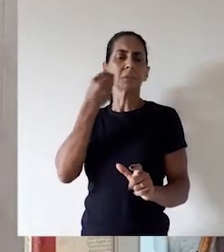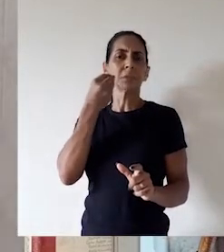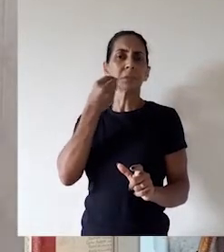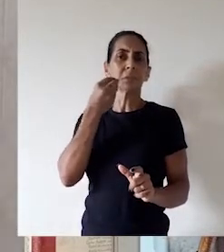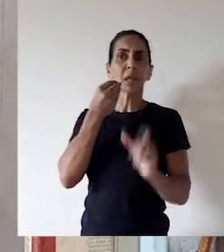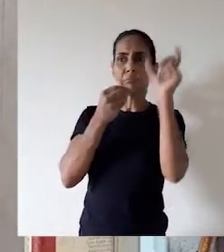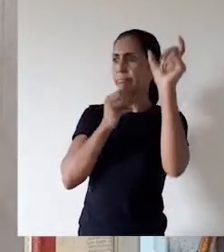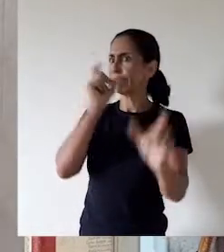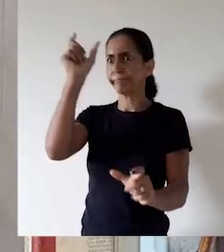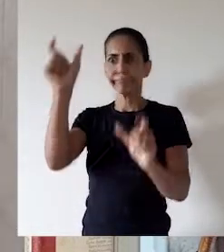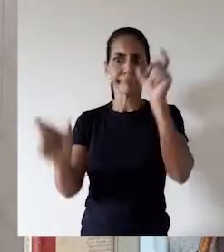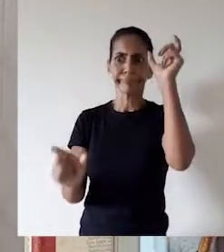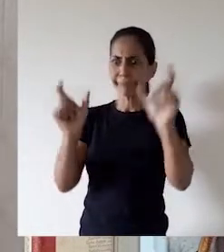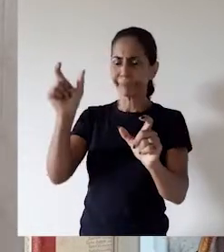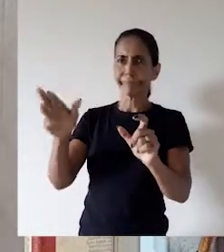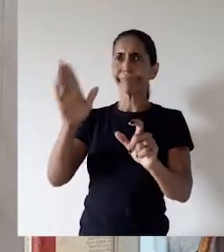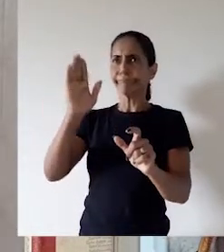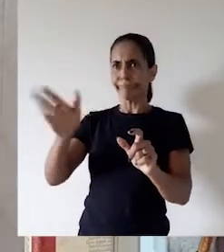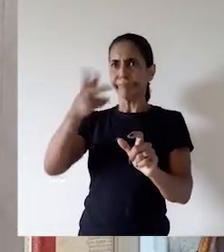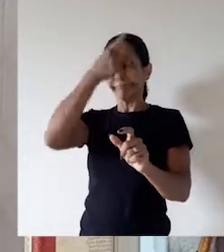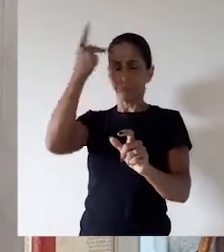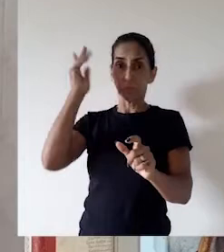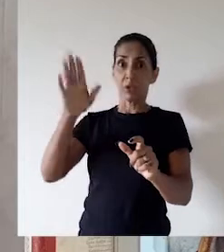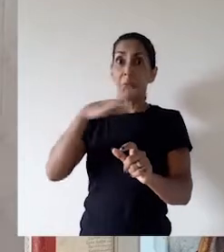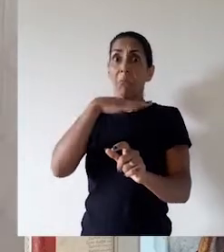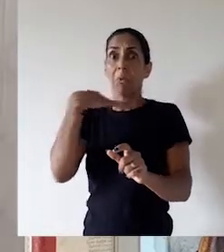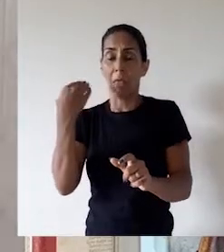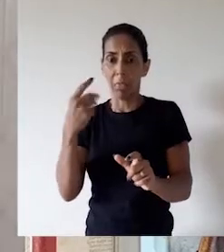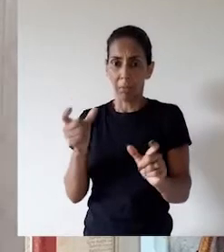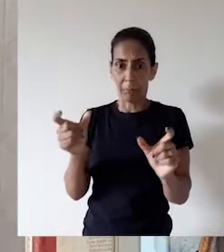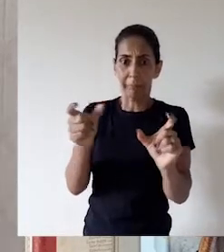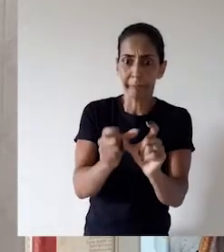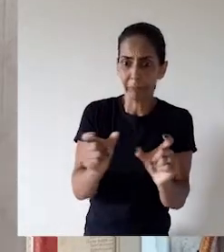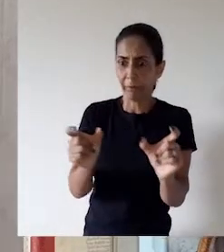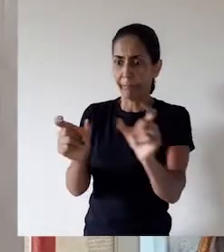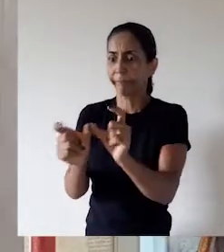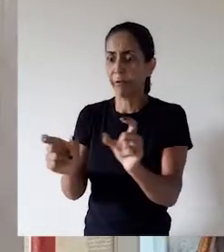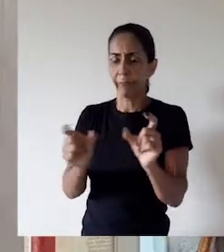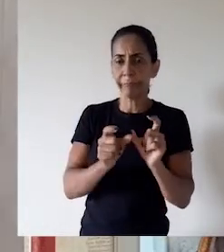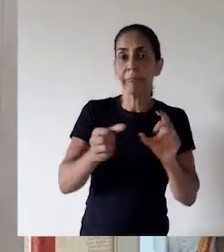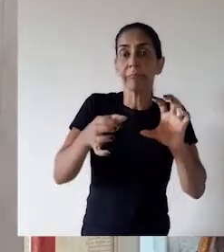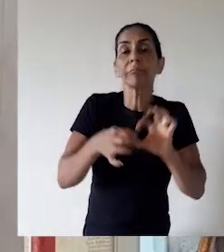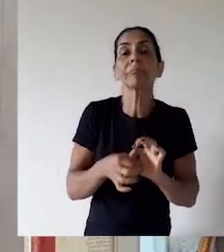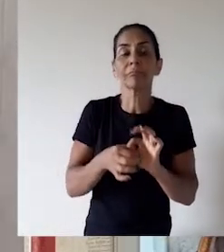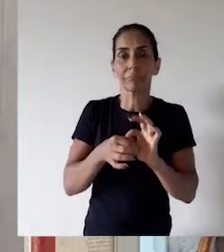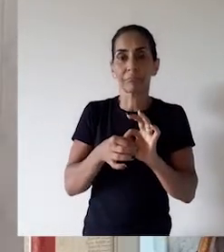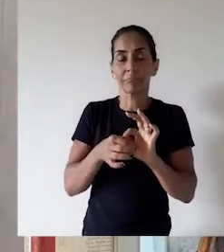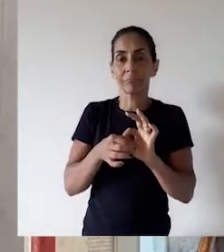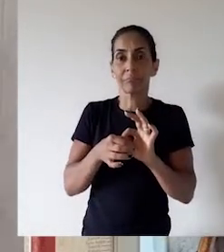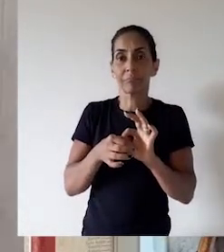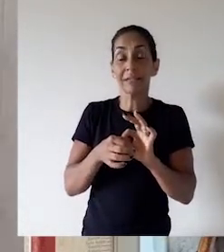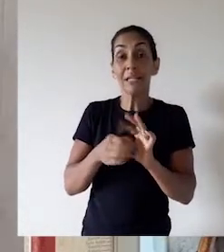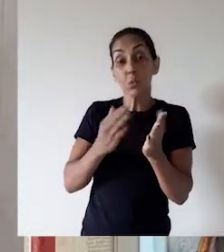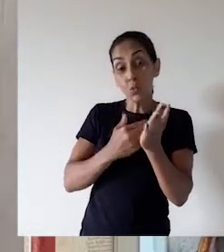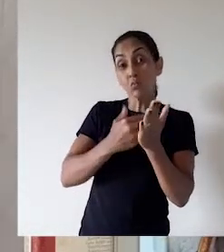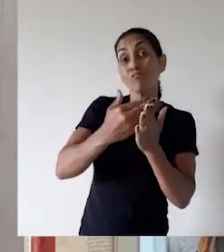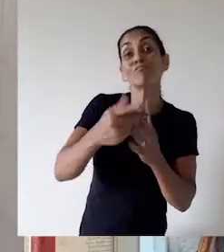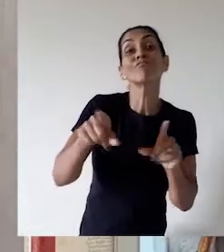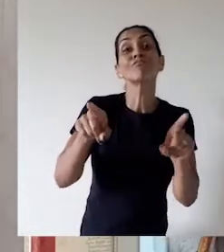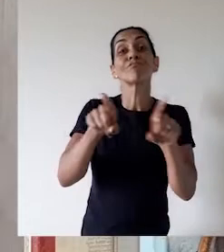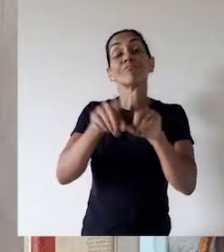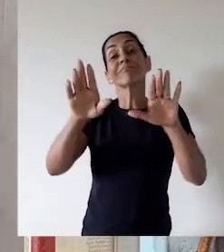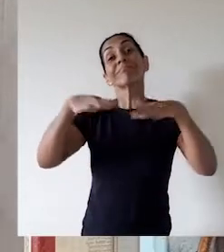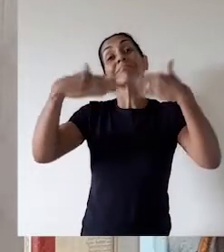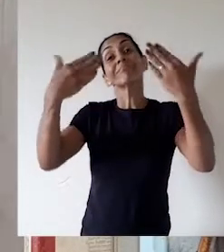partes cadavéricas poderiam ser juntadas e trazer um corpo à vida. E então, em uma viagem de verão, Mary iniciou um